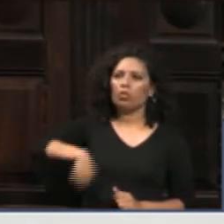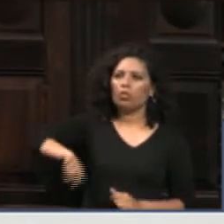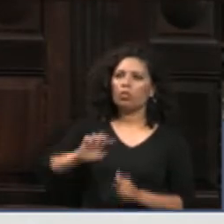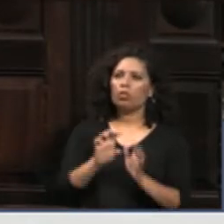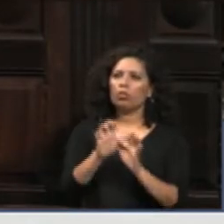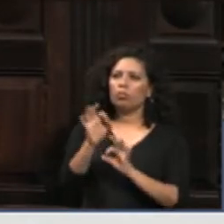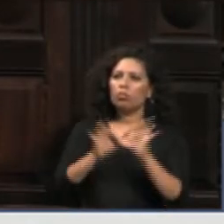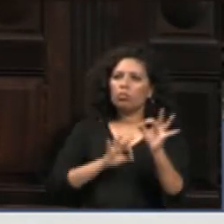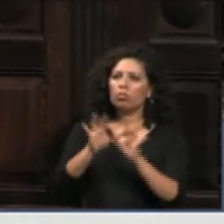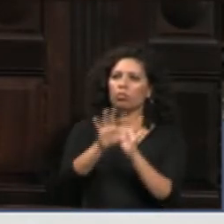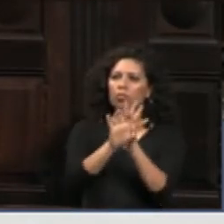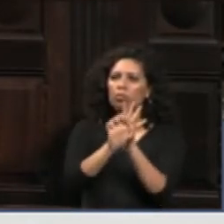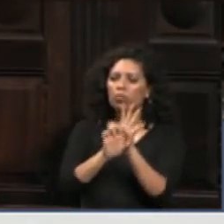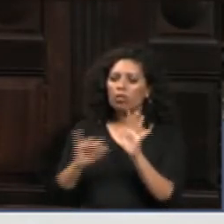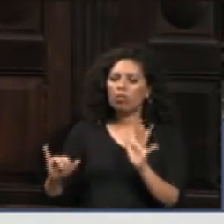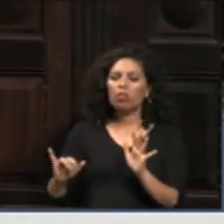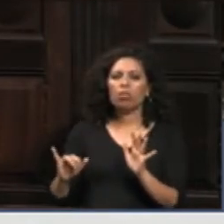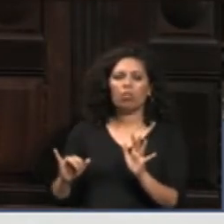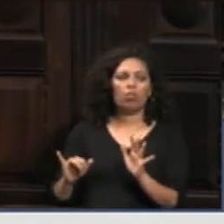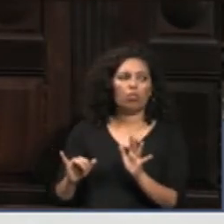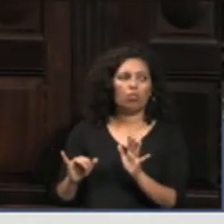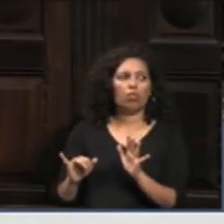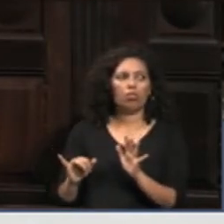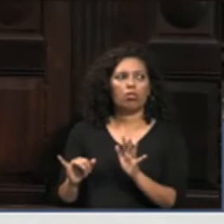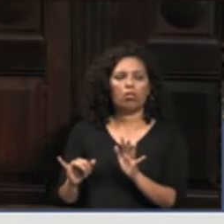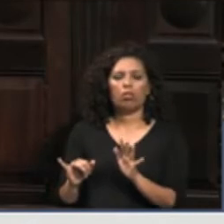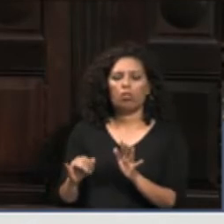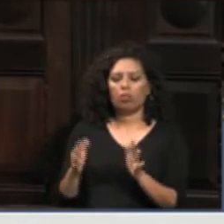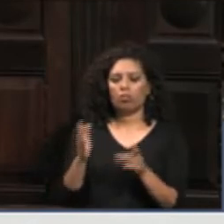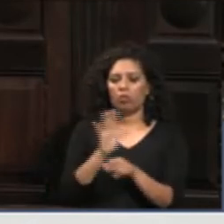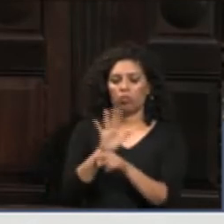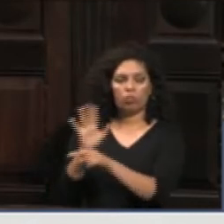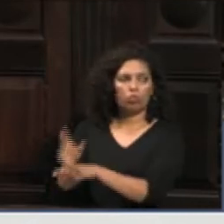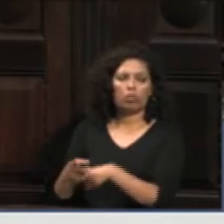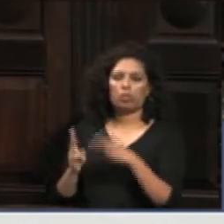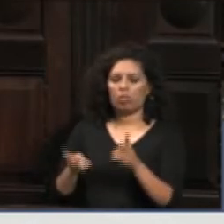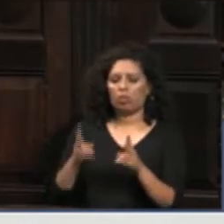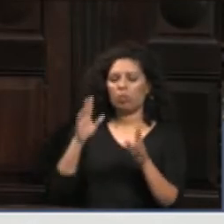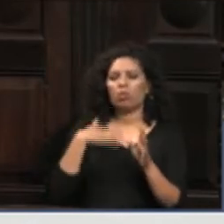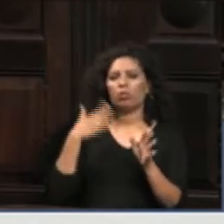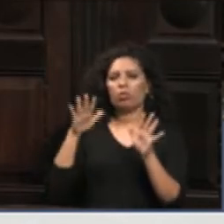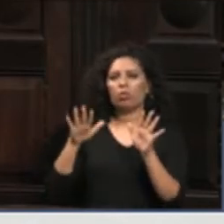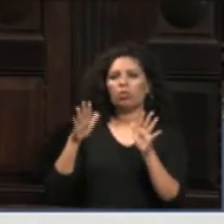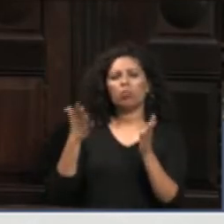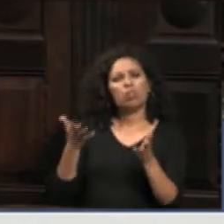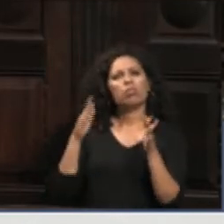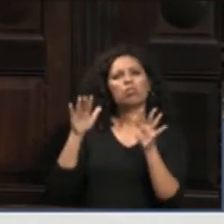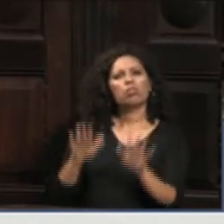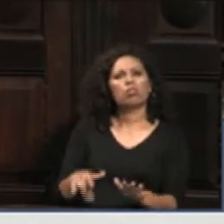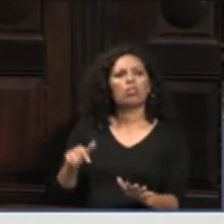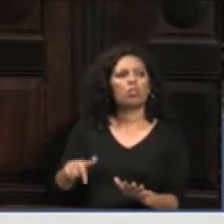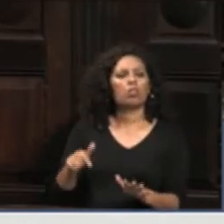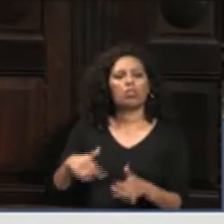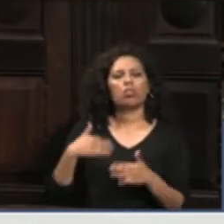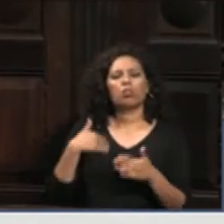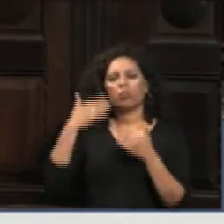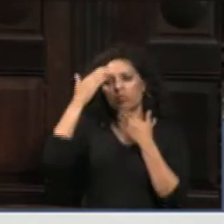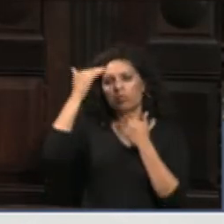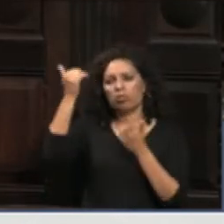deputado Carlos Mick cumprida em todo o nosso Estado. Mas quero aqui deixar exatamente a minha